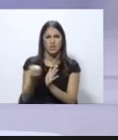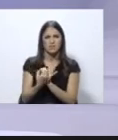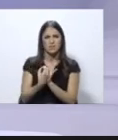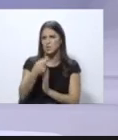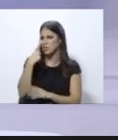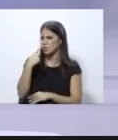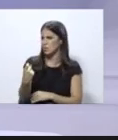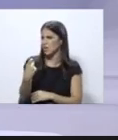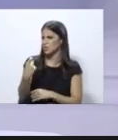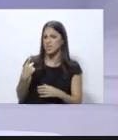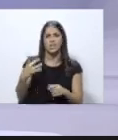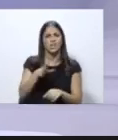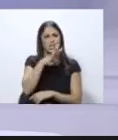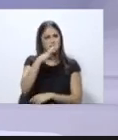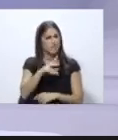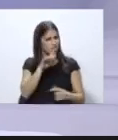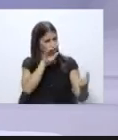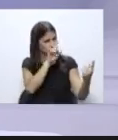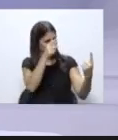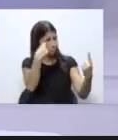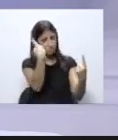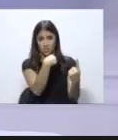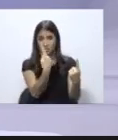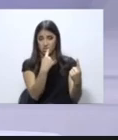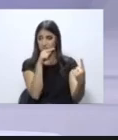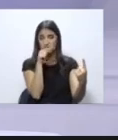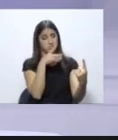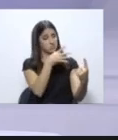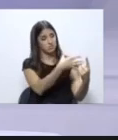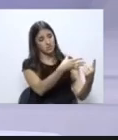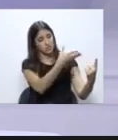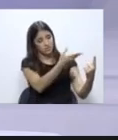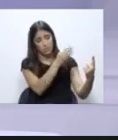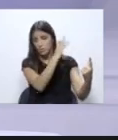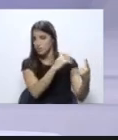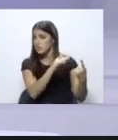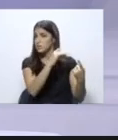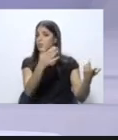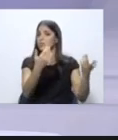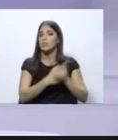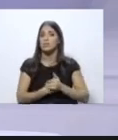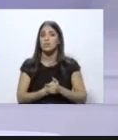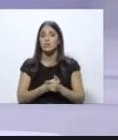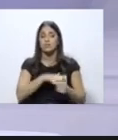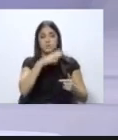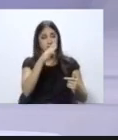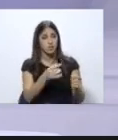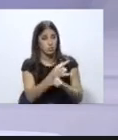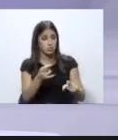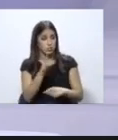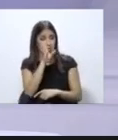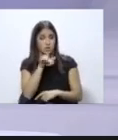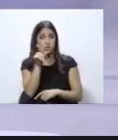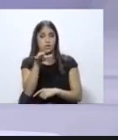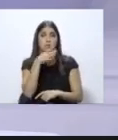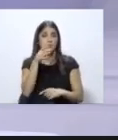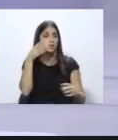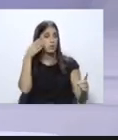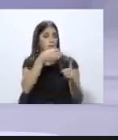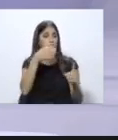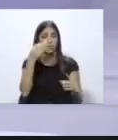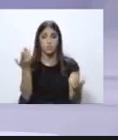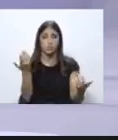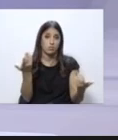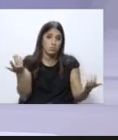de enfrentar cara a cara o interlocutor ou a pessoa a quem supostamente, imaginamos nós,